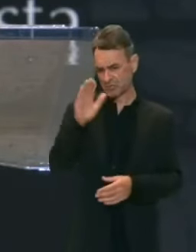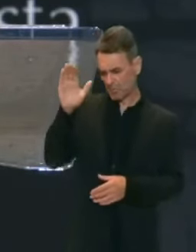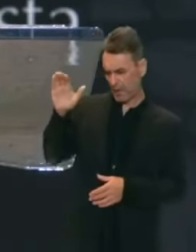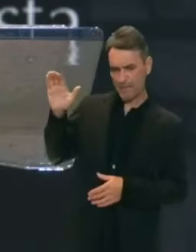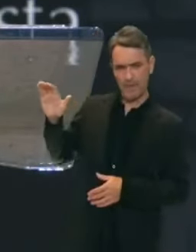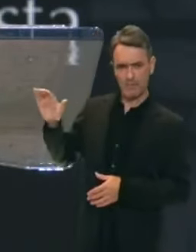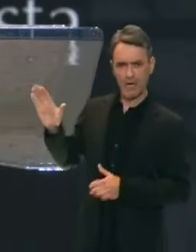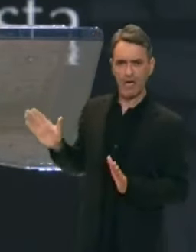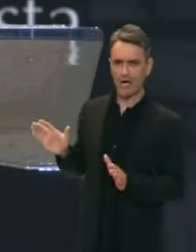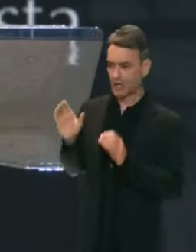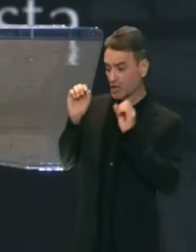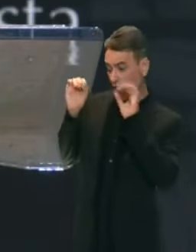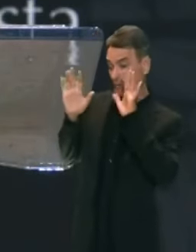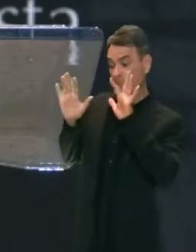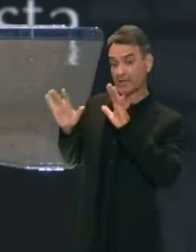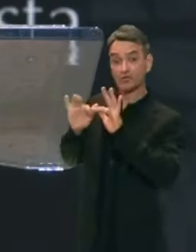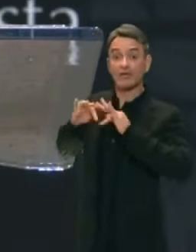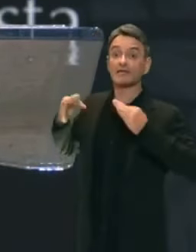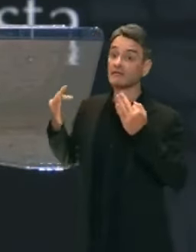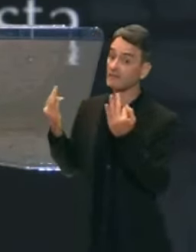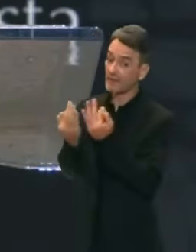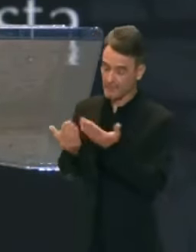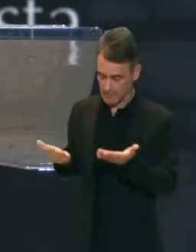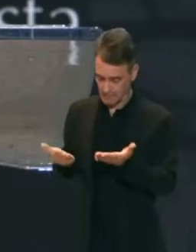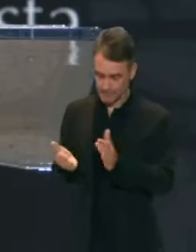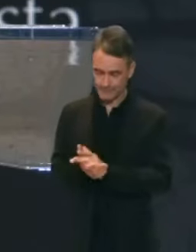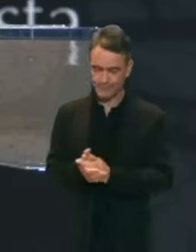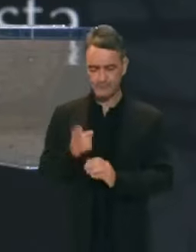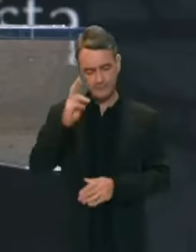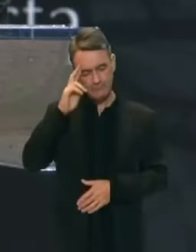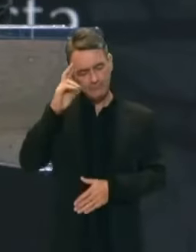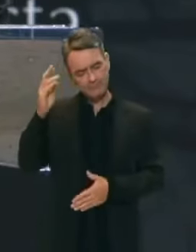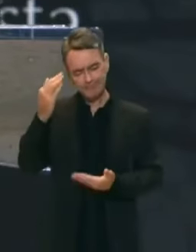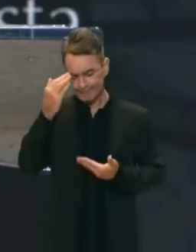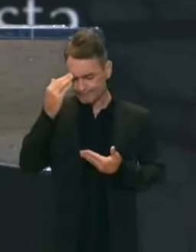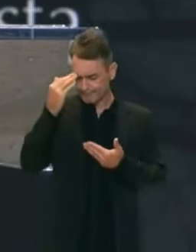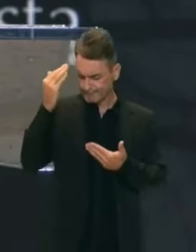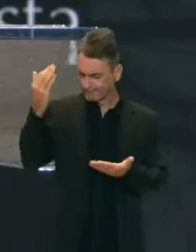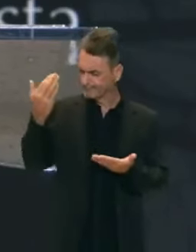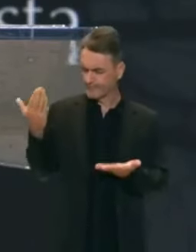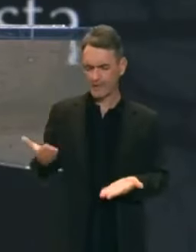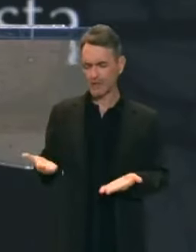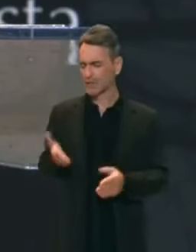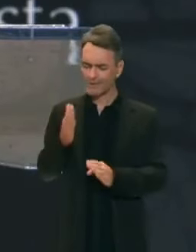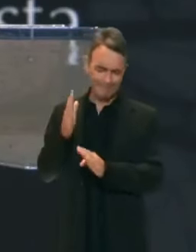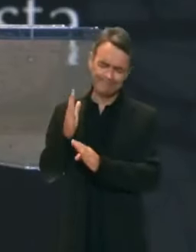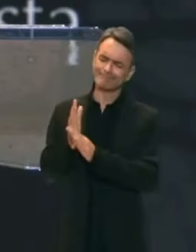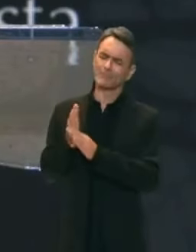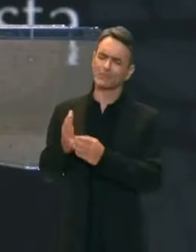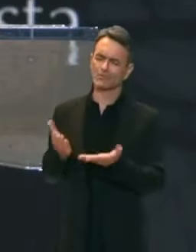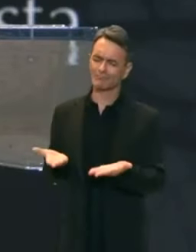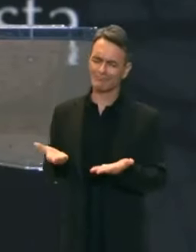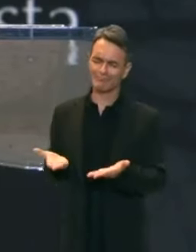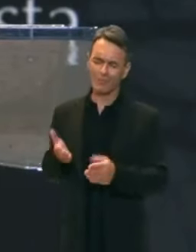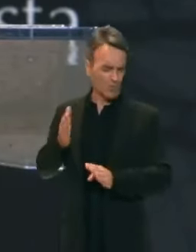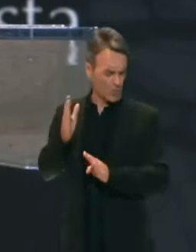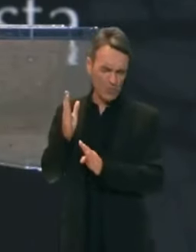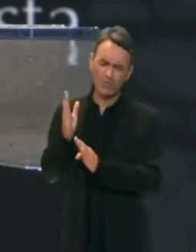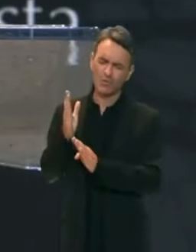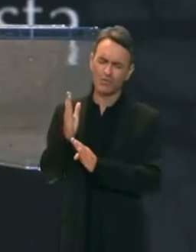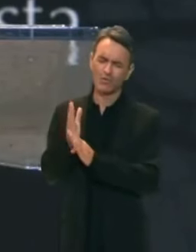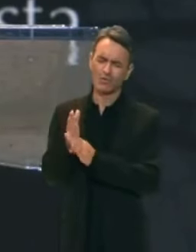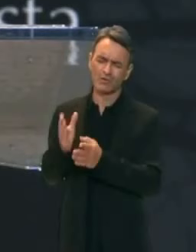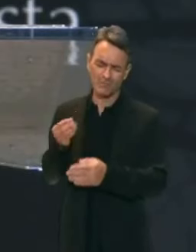Senhor que abençoe as famílias agora. Senhor, muito obrigado por esse encontro. Um encontro que o Senhor nos